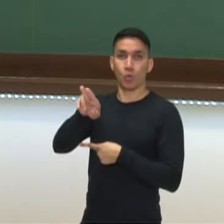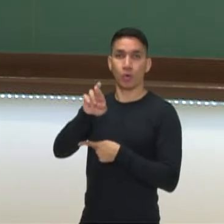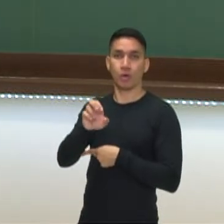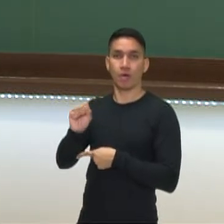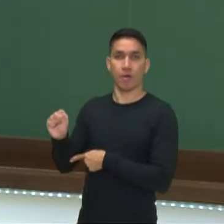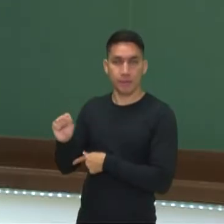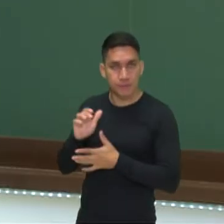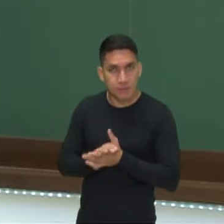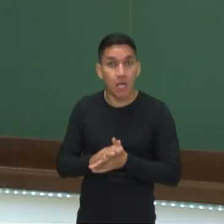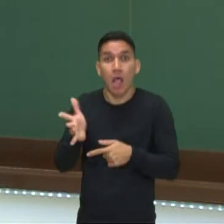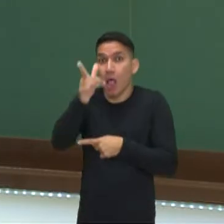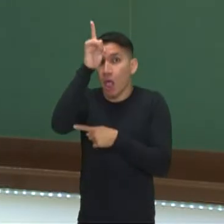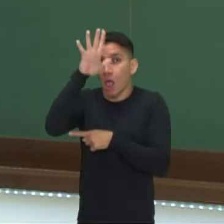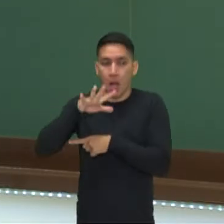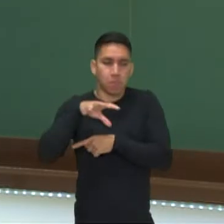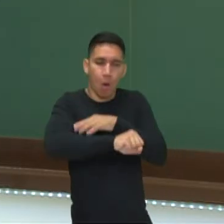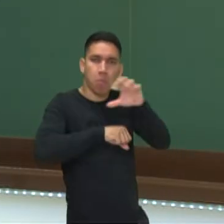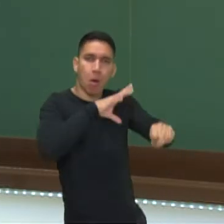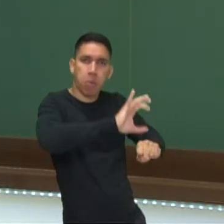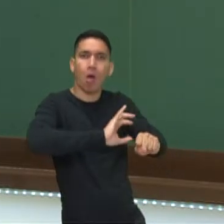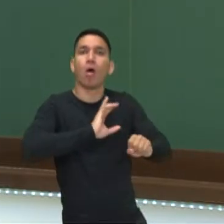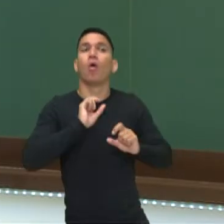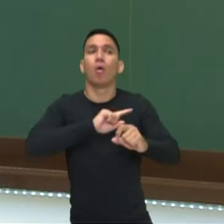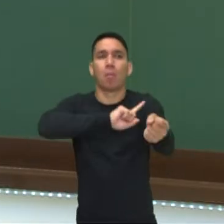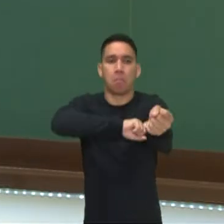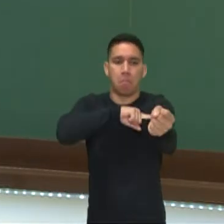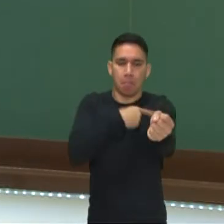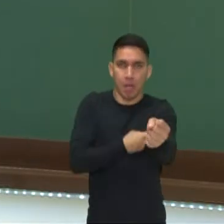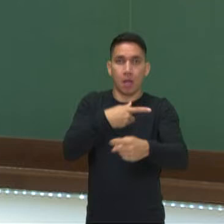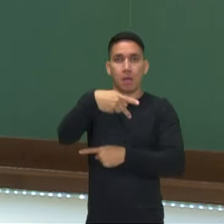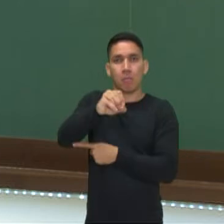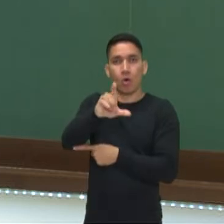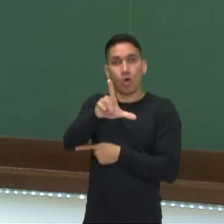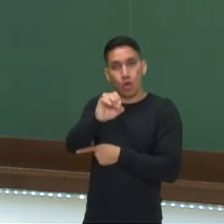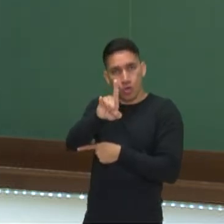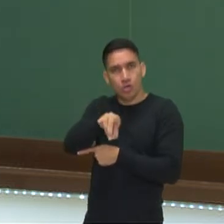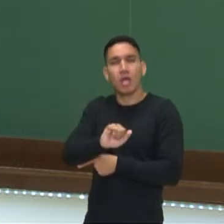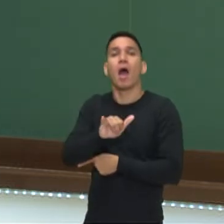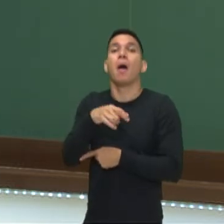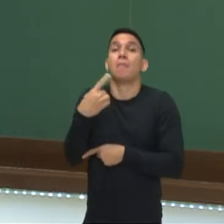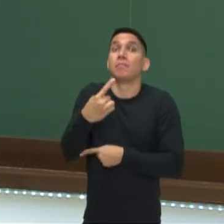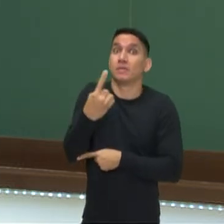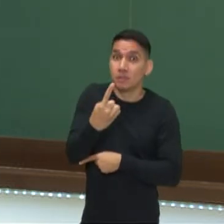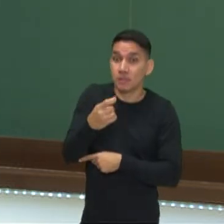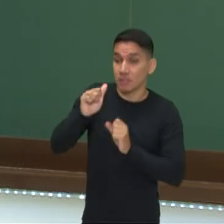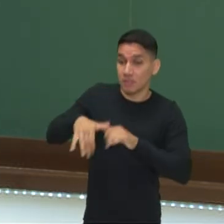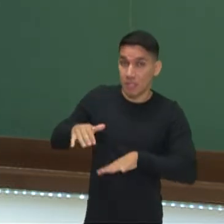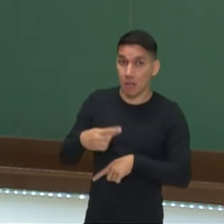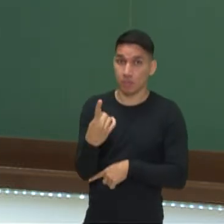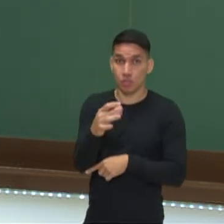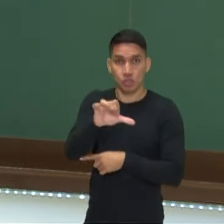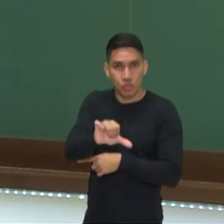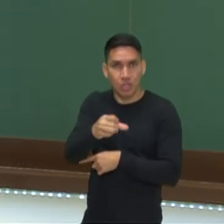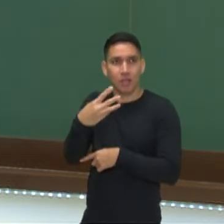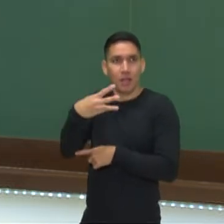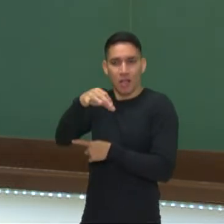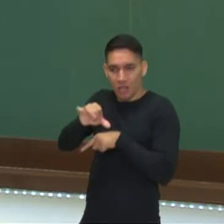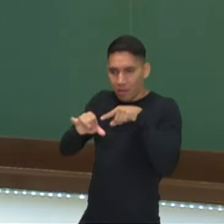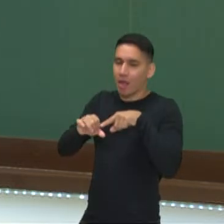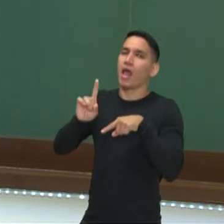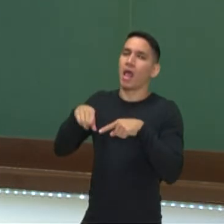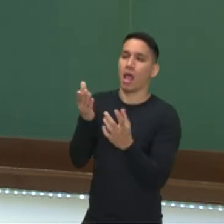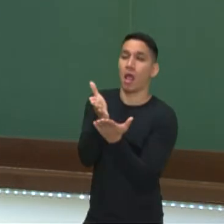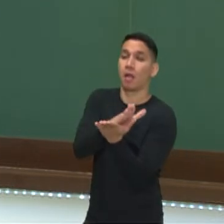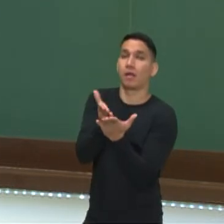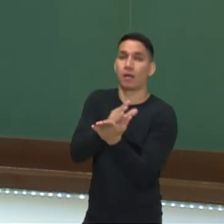a Alemanha invadiu a Polônia em 1º de setembro de 1939, o país é de divisa entre ambos. Então, aí é